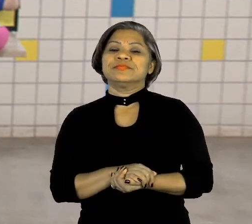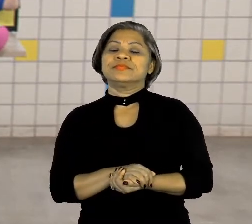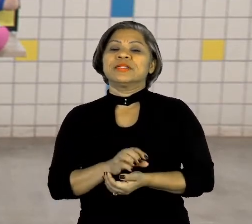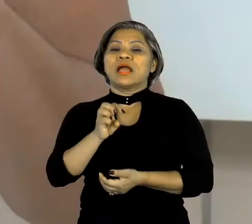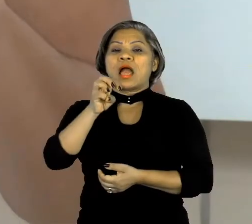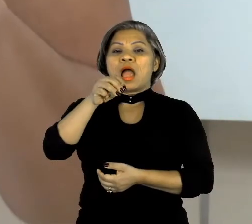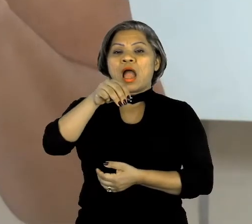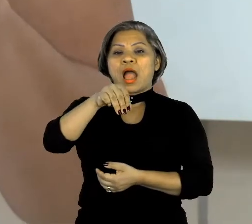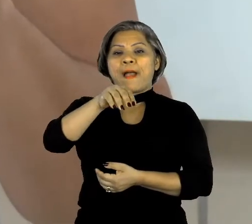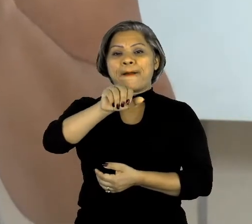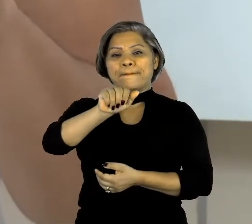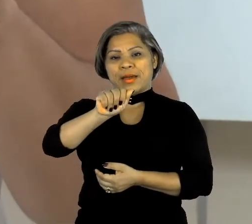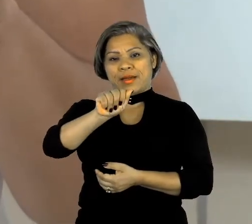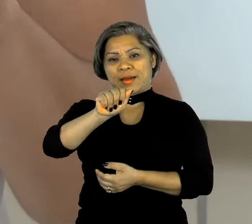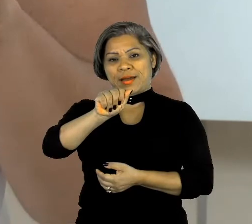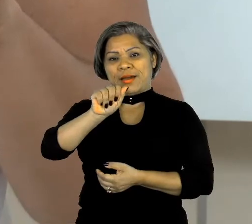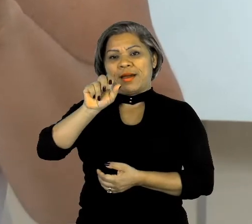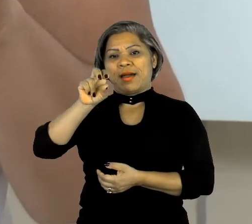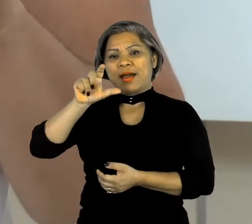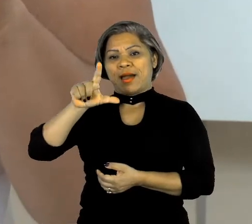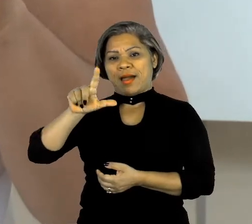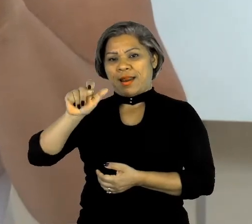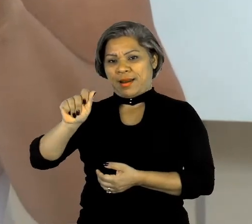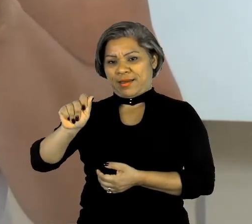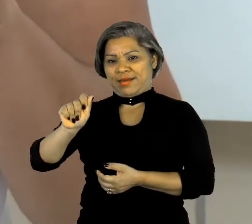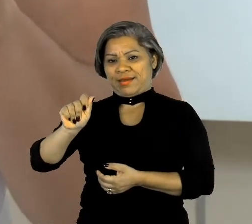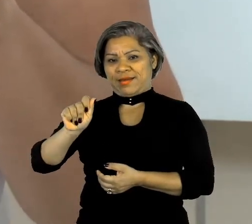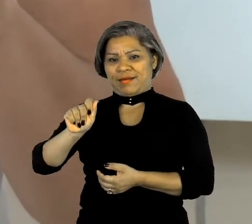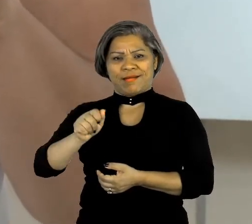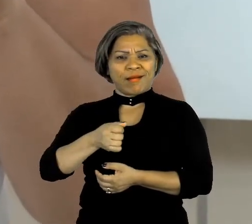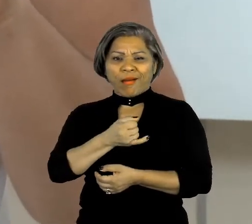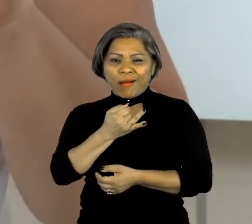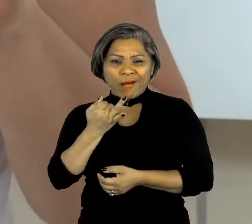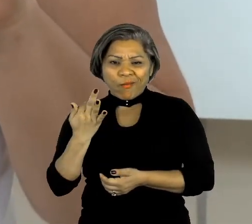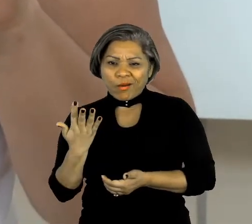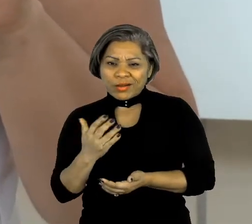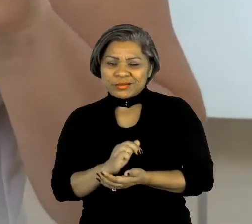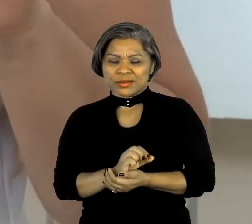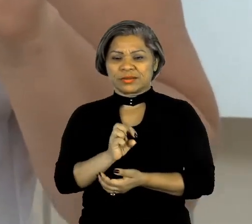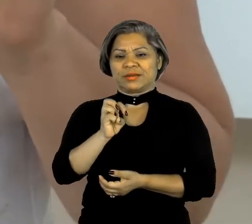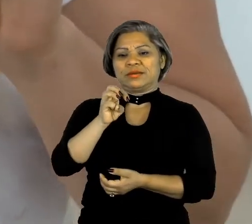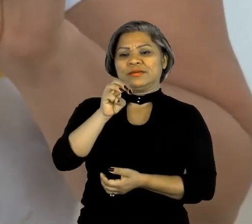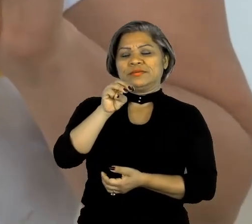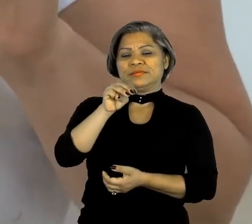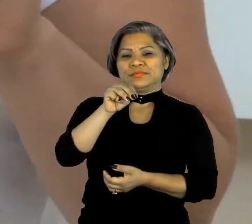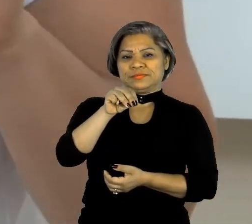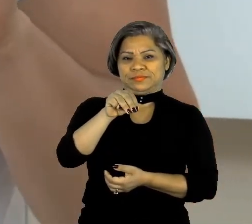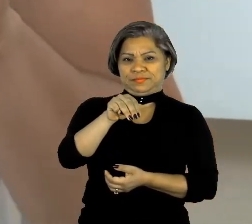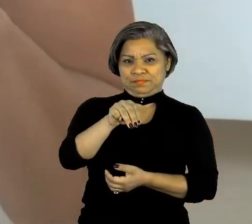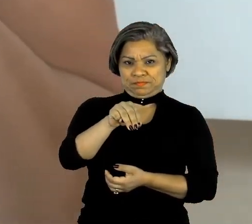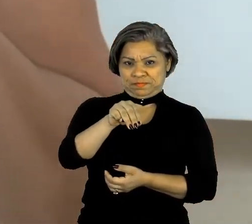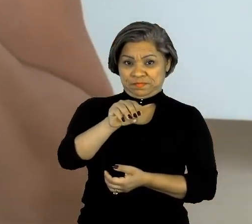Mala. Quantos? Conseguiram? Vamos repetir pausadamente?